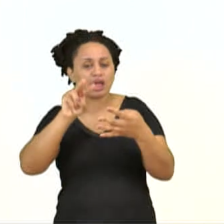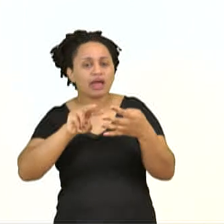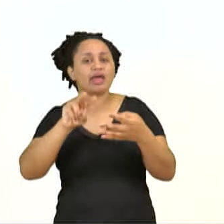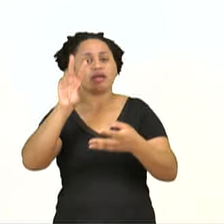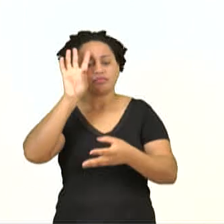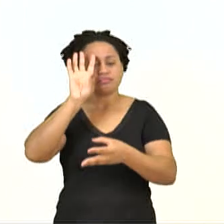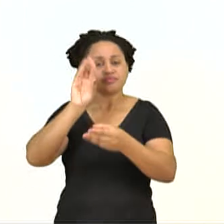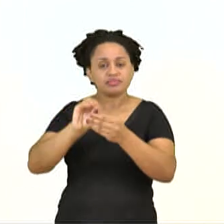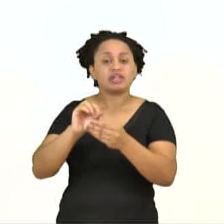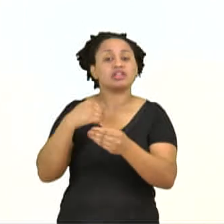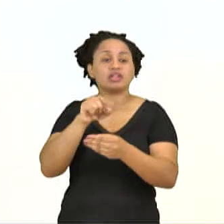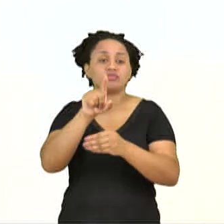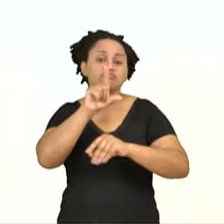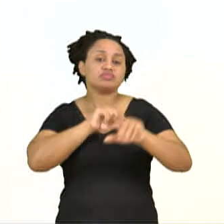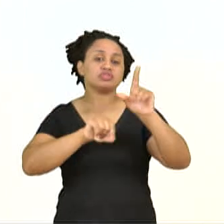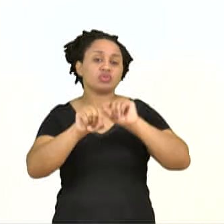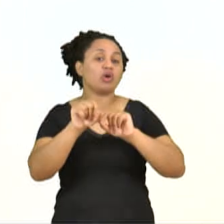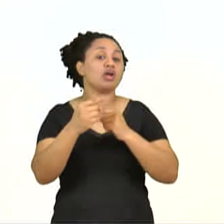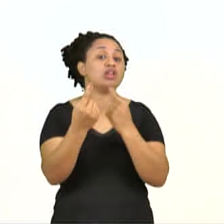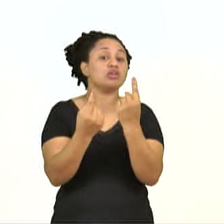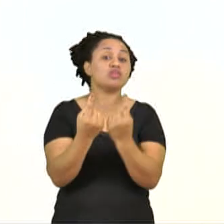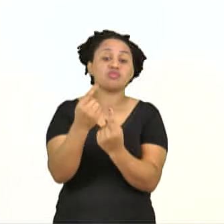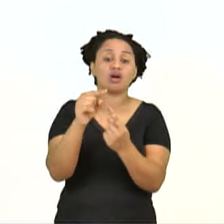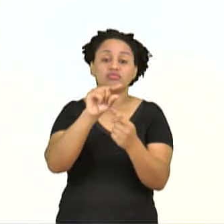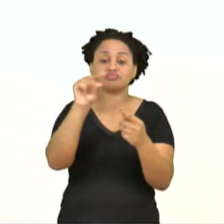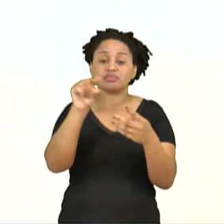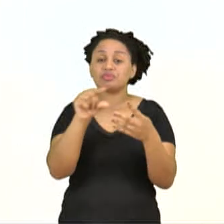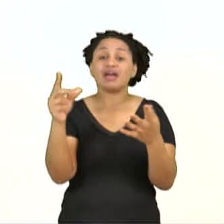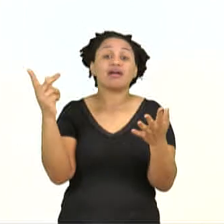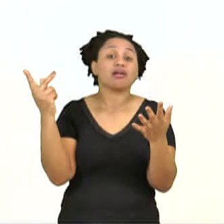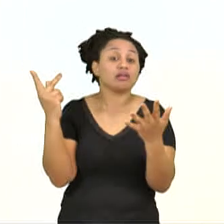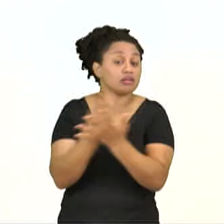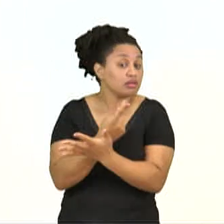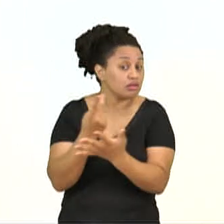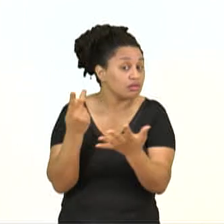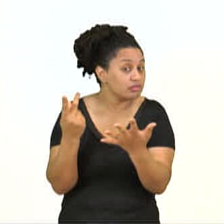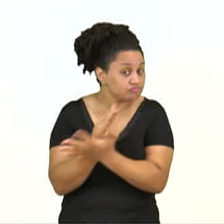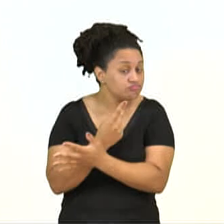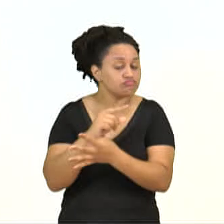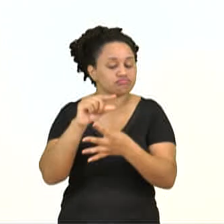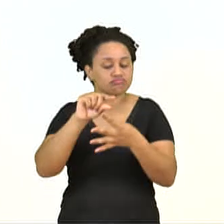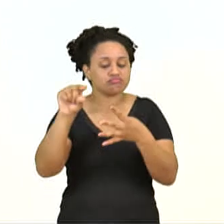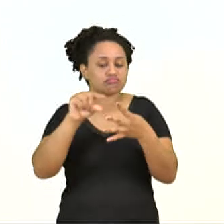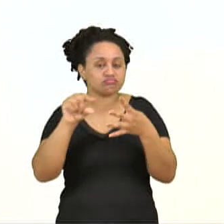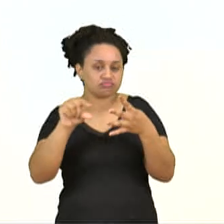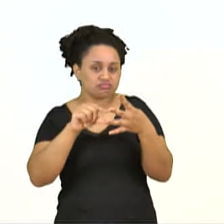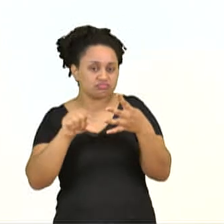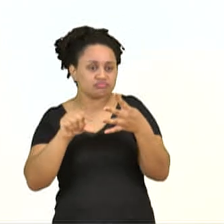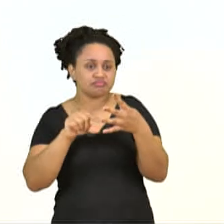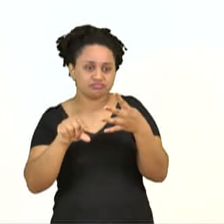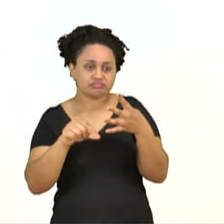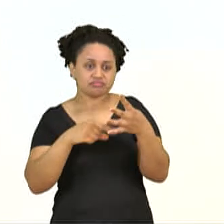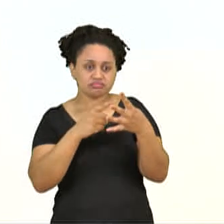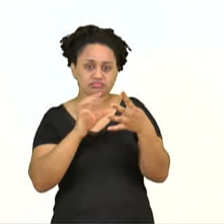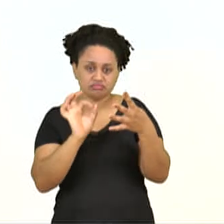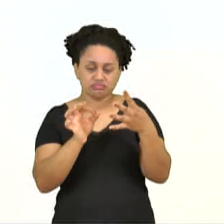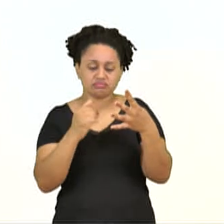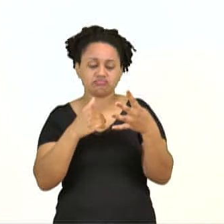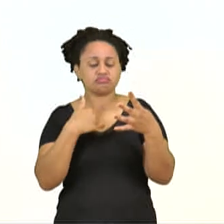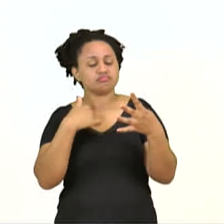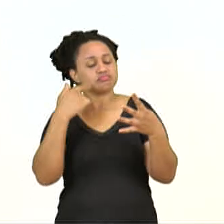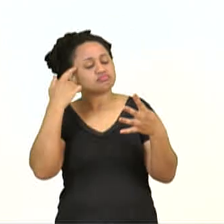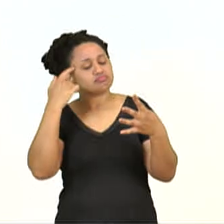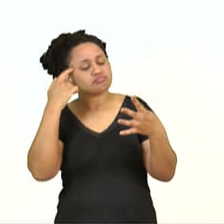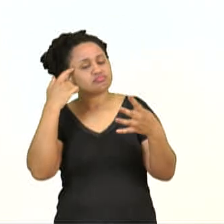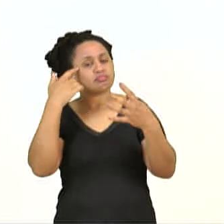ser padronizadas. Alternativa C. A classificação funcional equilibra os diferentes níveis de